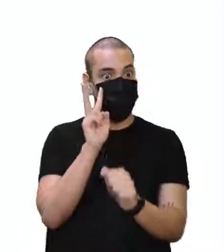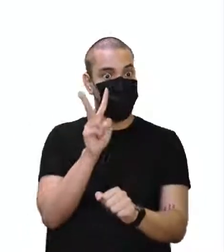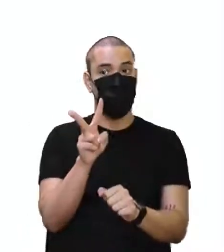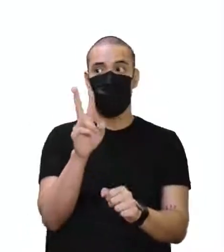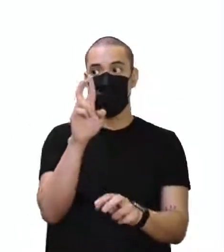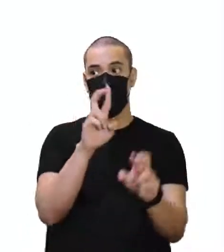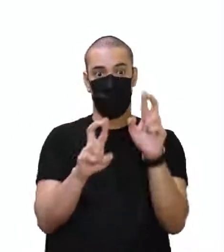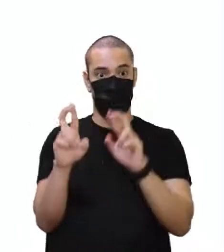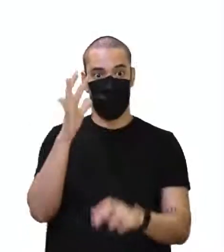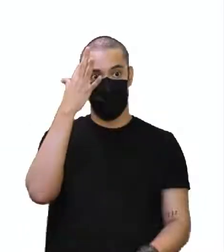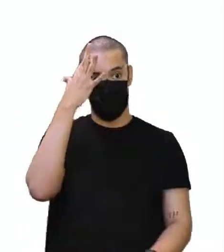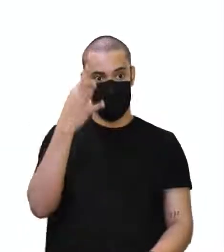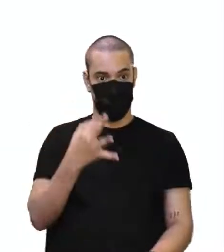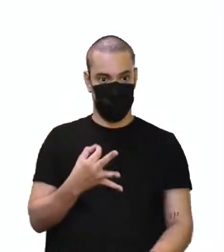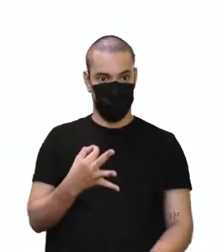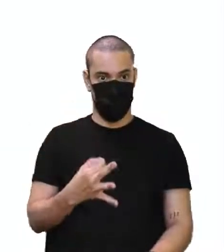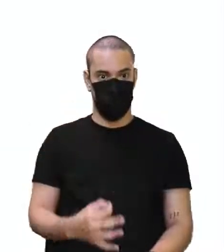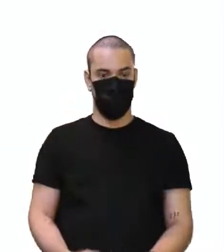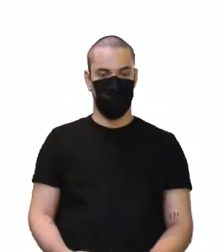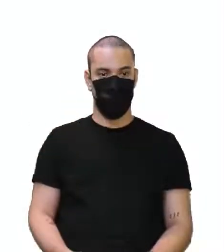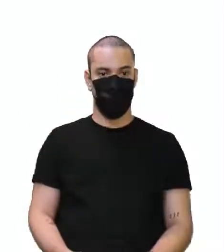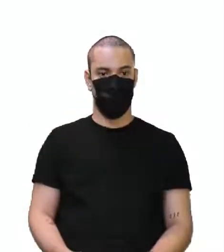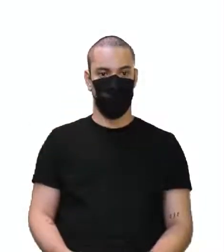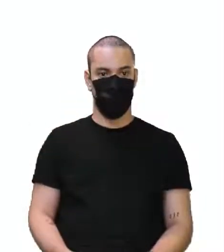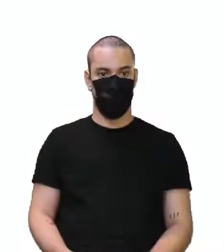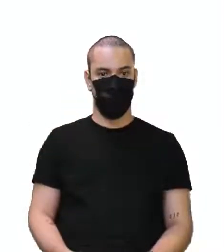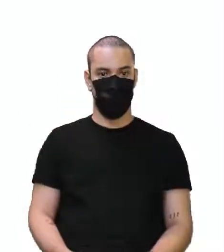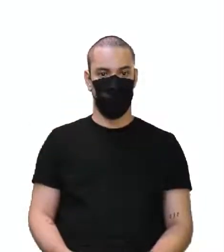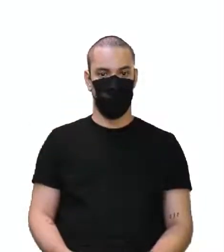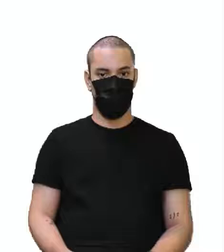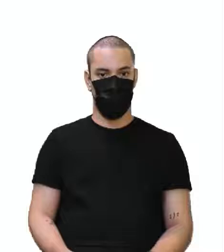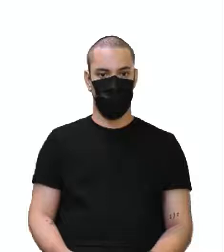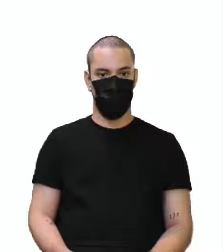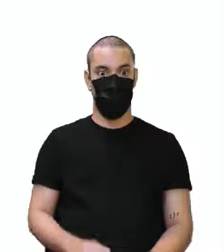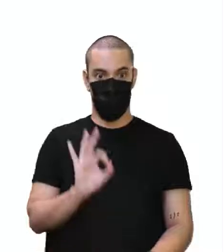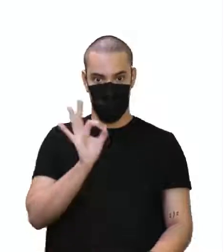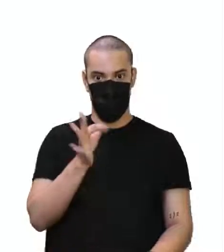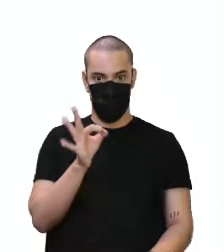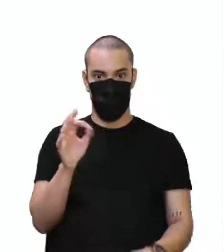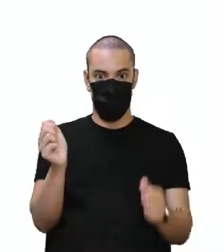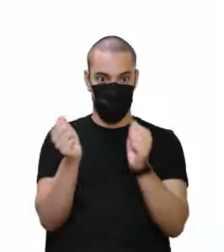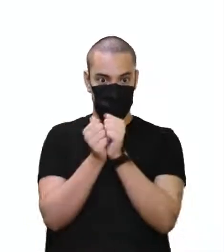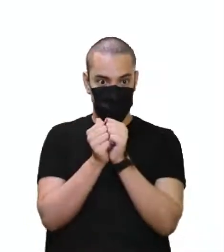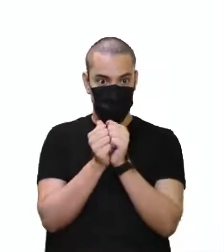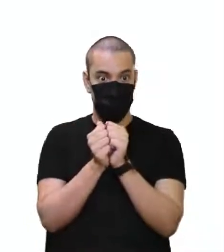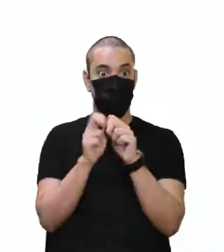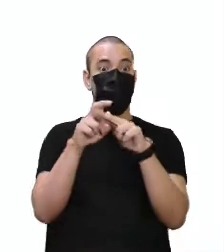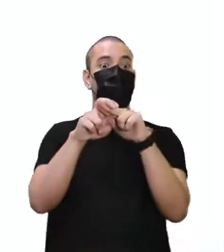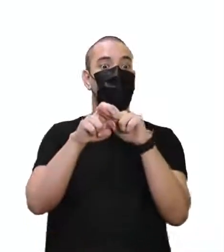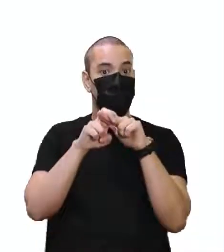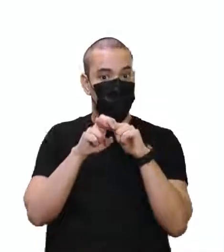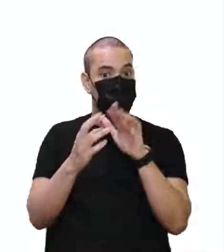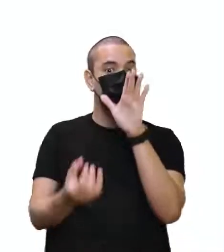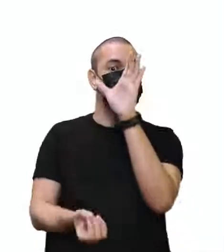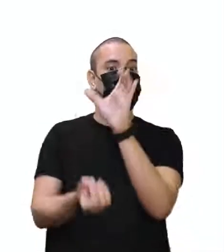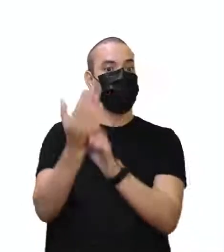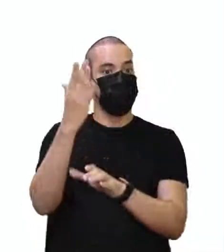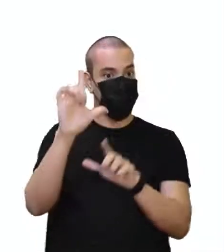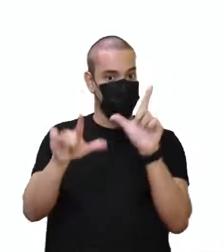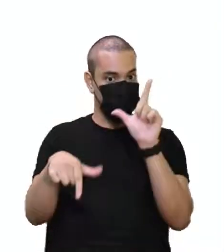É. Tá? E agora, ó, Vzinho, Rzinho aqui, ó. É daí que vem essas letras, tá,